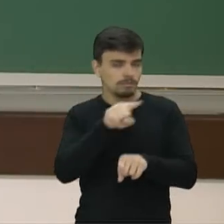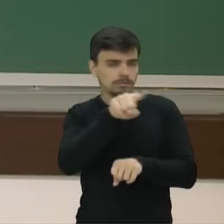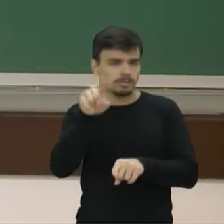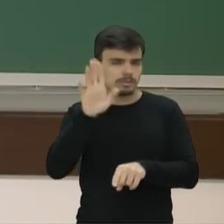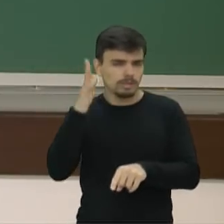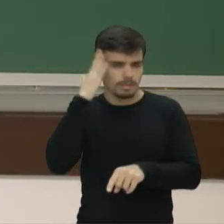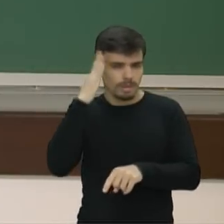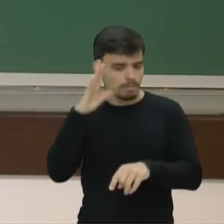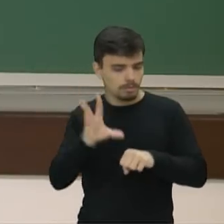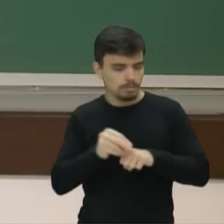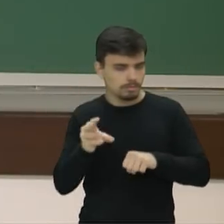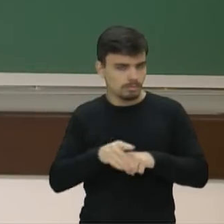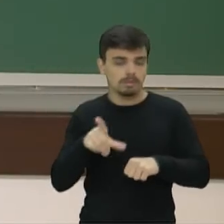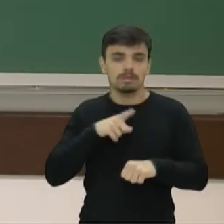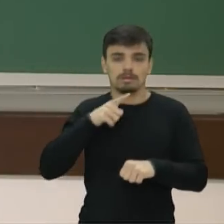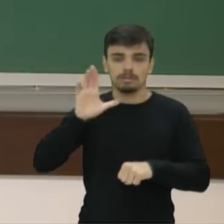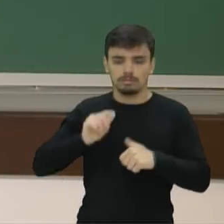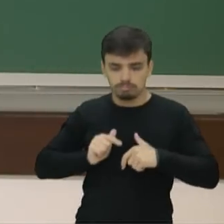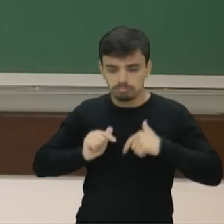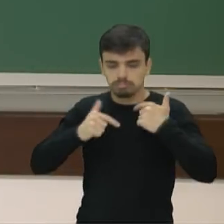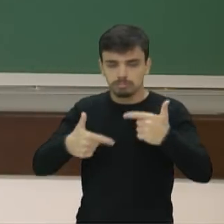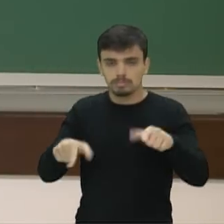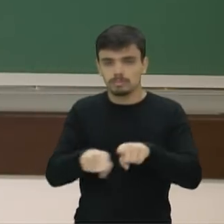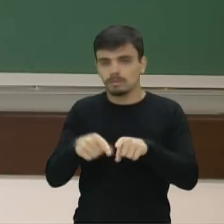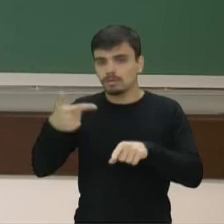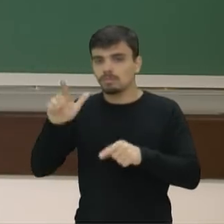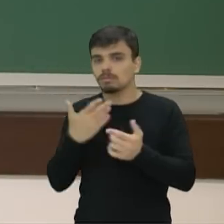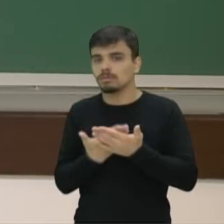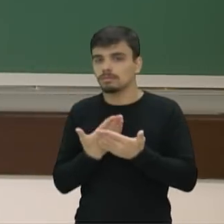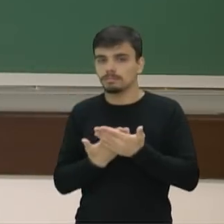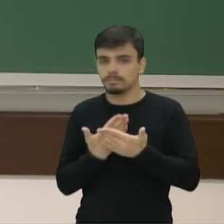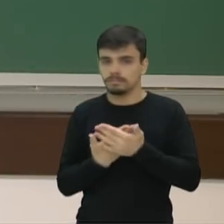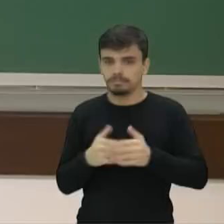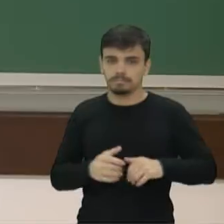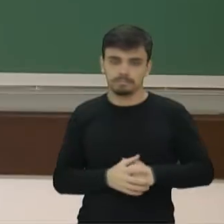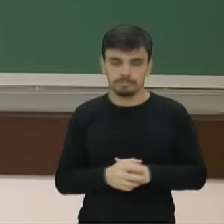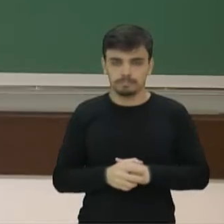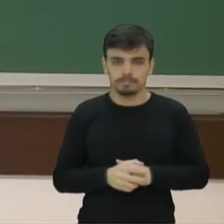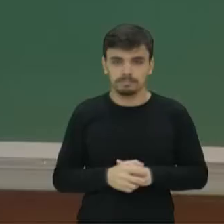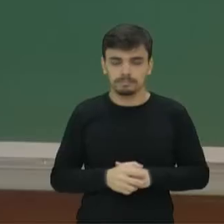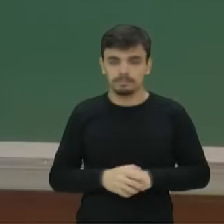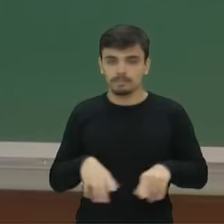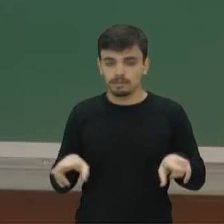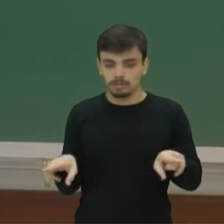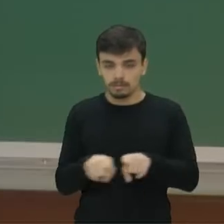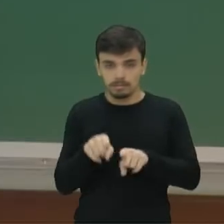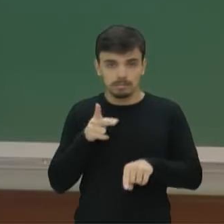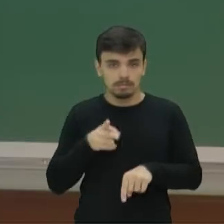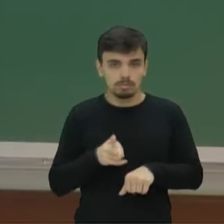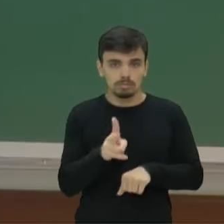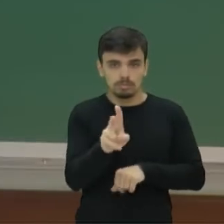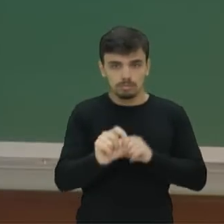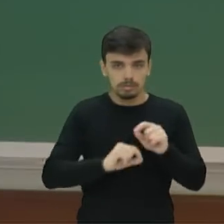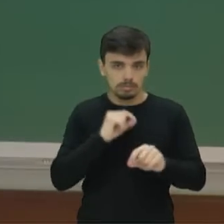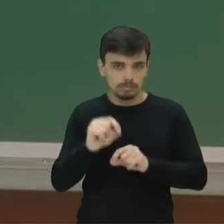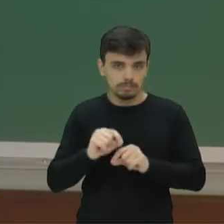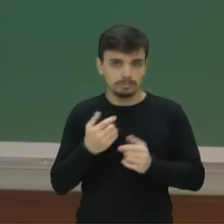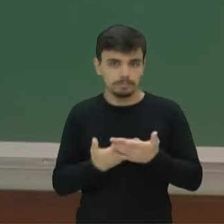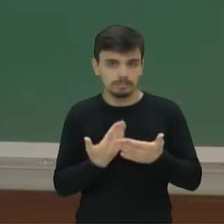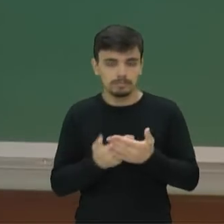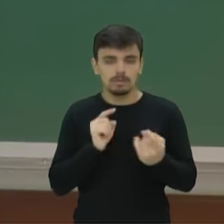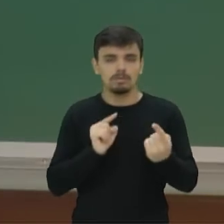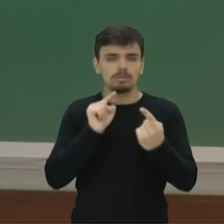já tem conhecimento porque já foram trabalhados em outras aulas. Dando continuidade aqui à nossa aula, aos